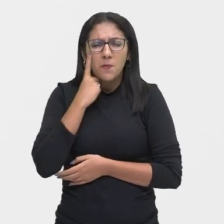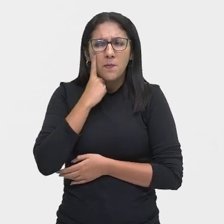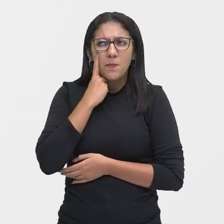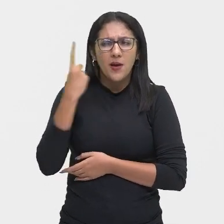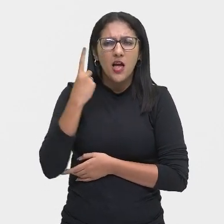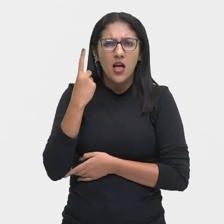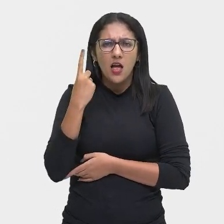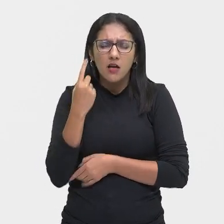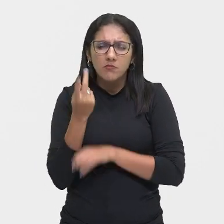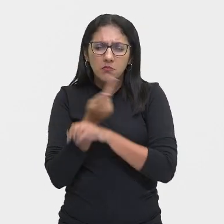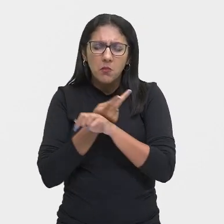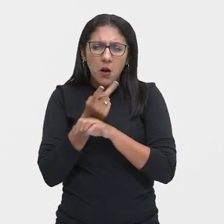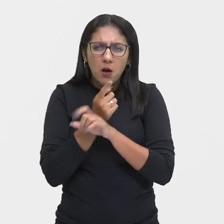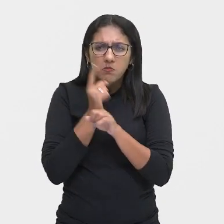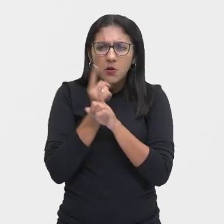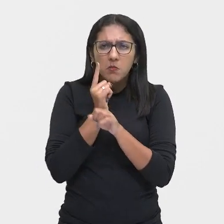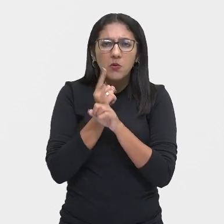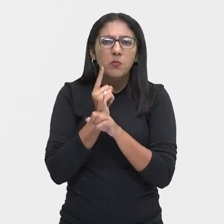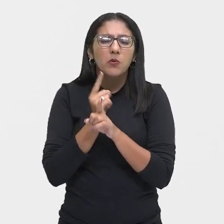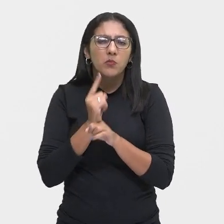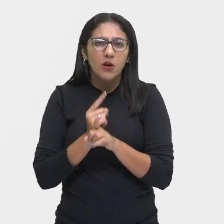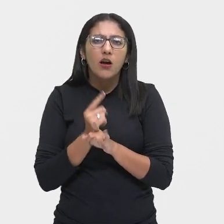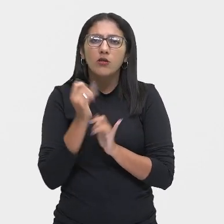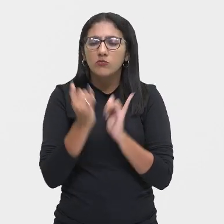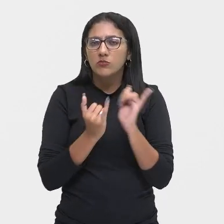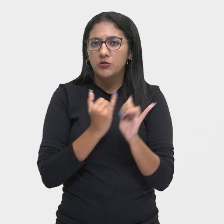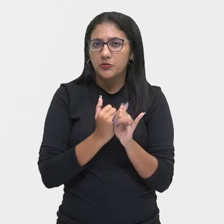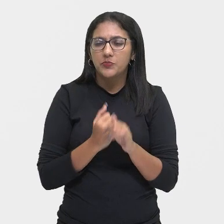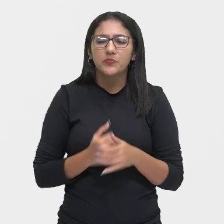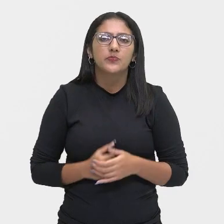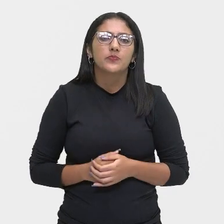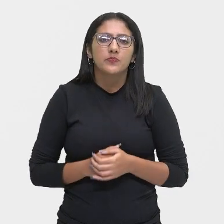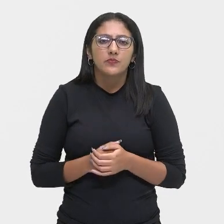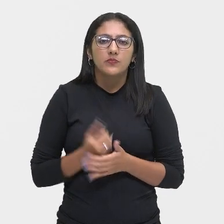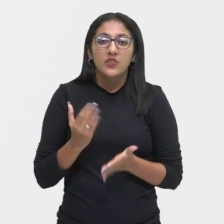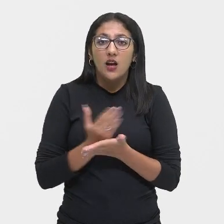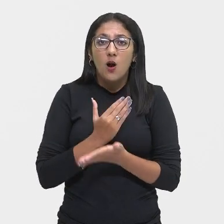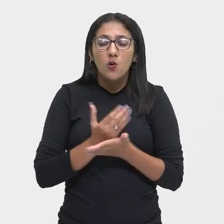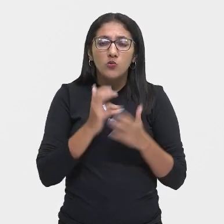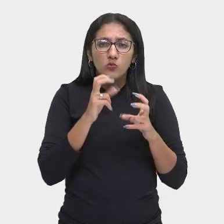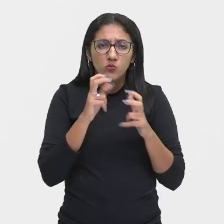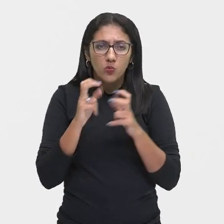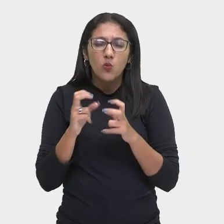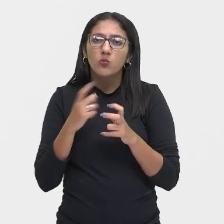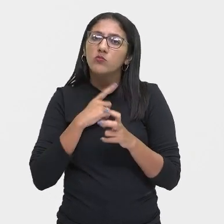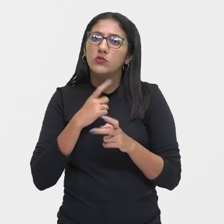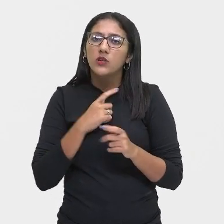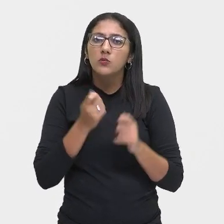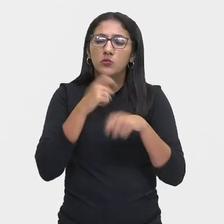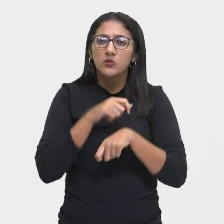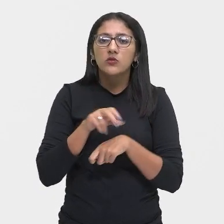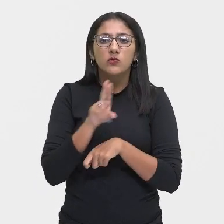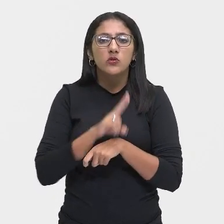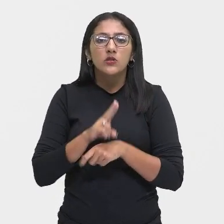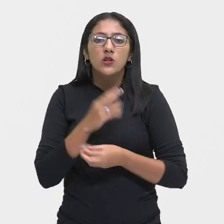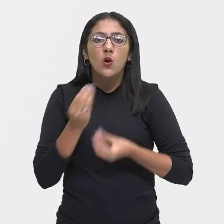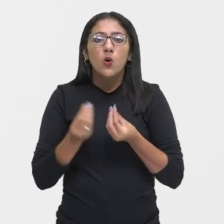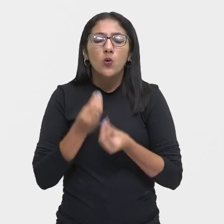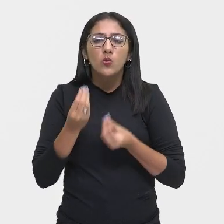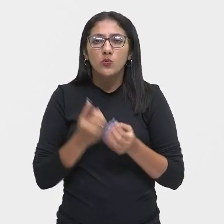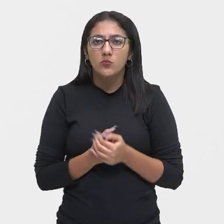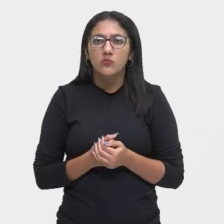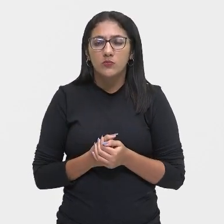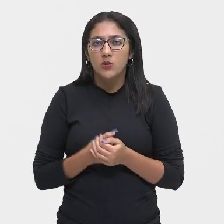a conta do jogador online. Alguns games ou plataformas também permitem segurança de verificação em